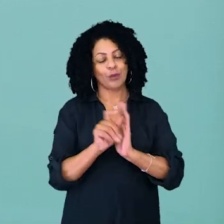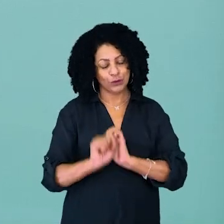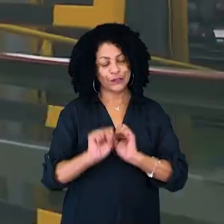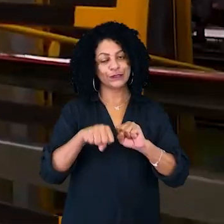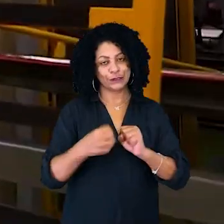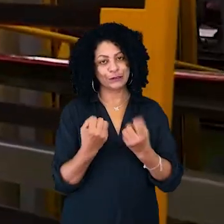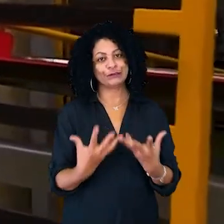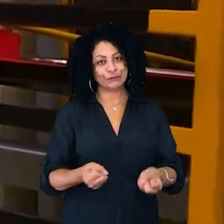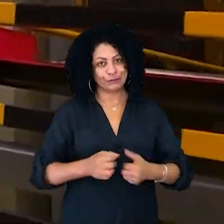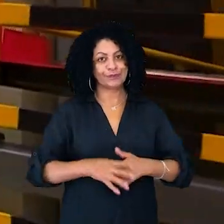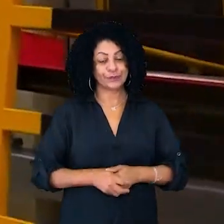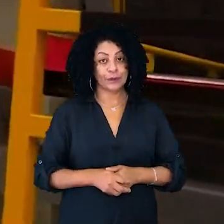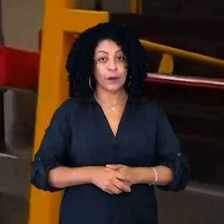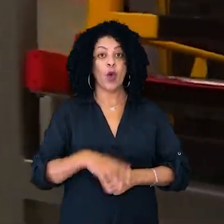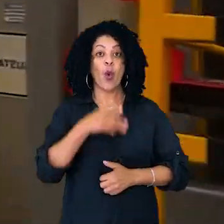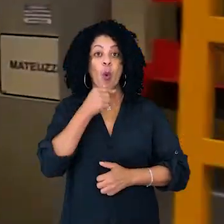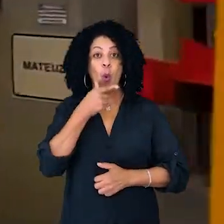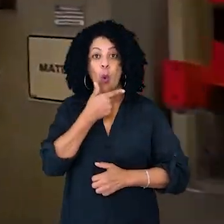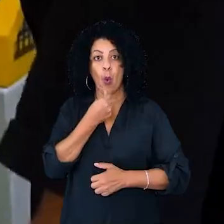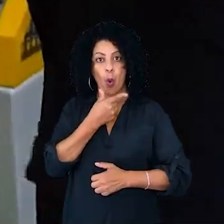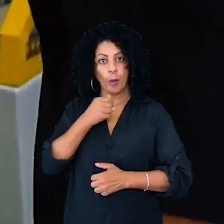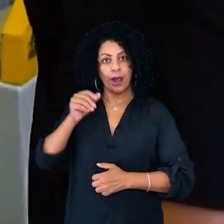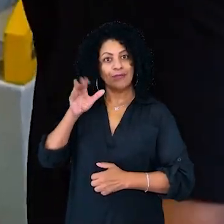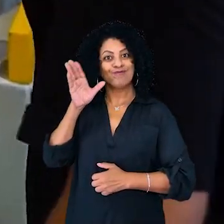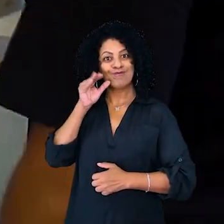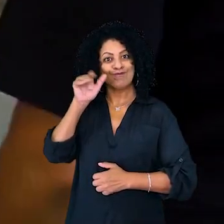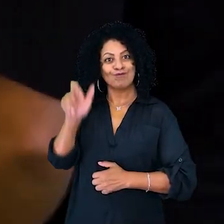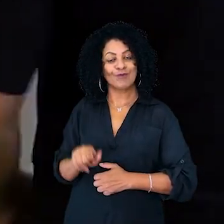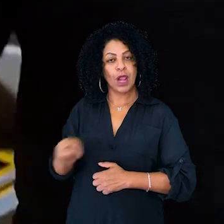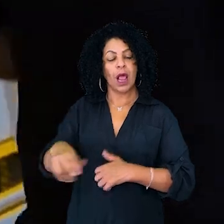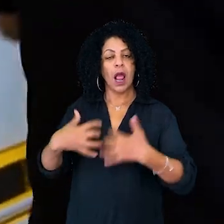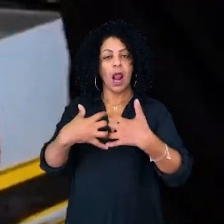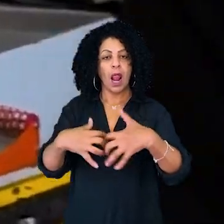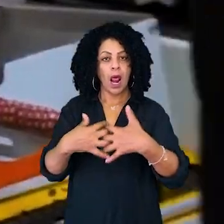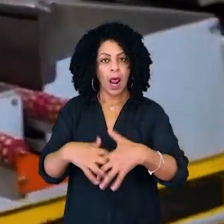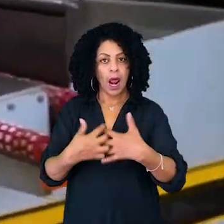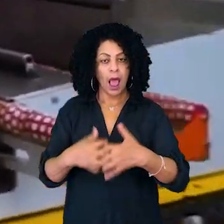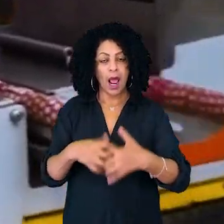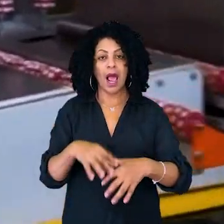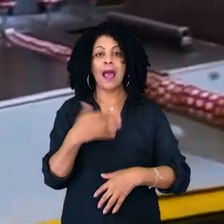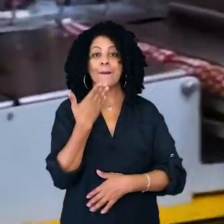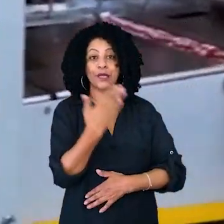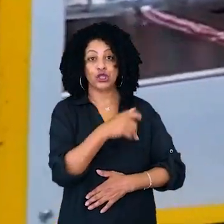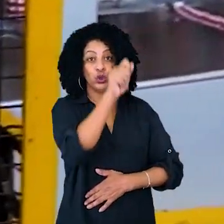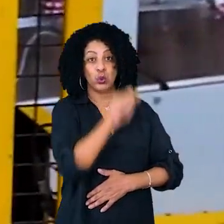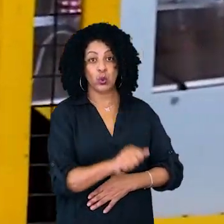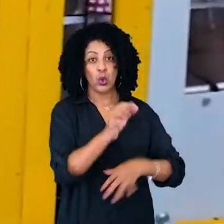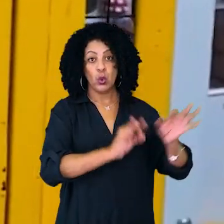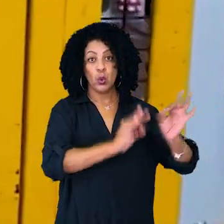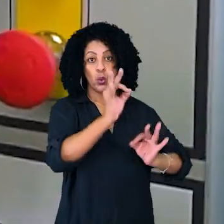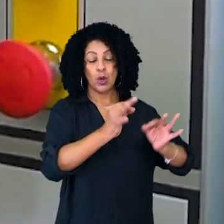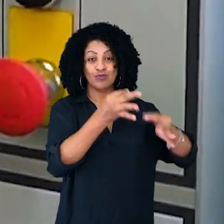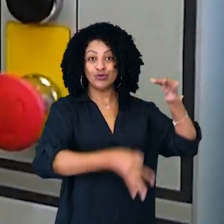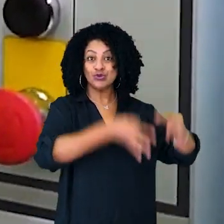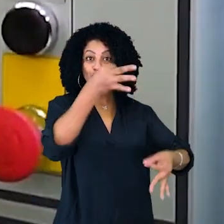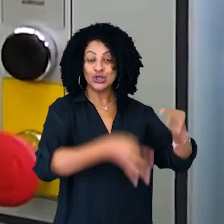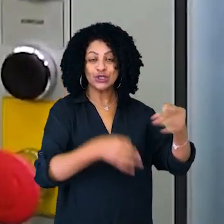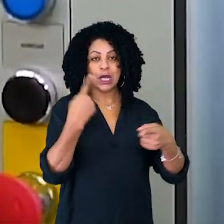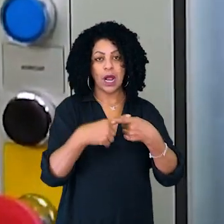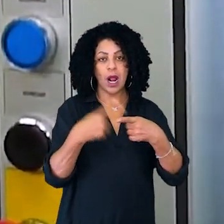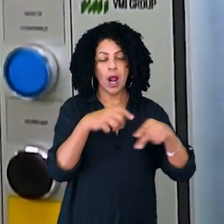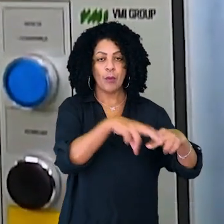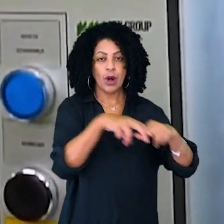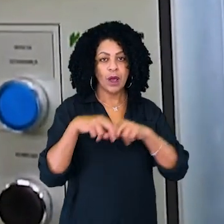discriminatória. O empregado trabalhava como operador de máquinas. Na justiça, ele pediu para ser indenizado porque a empresa